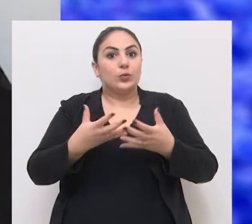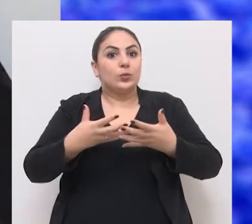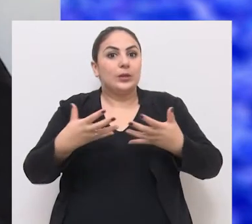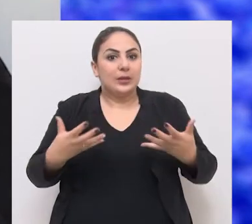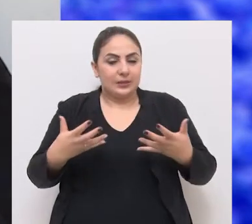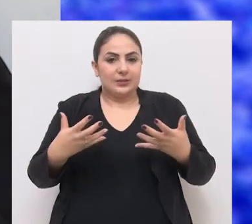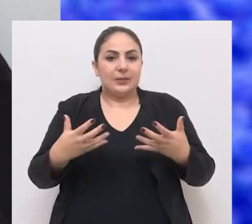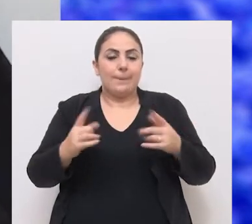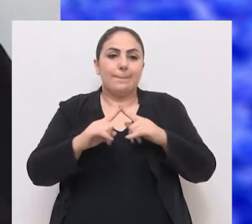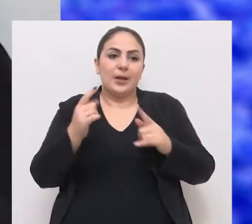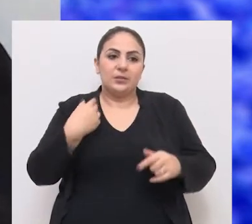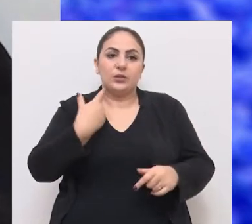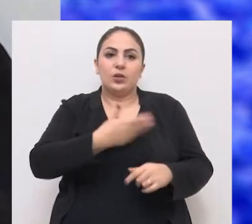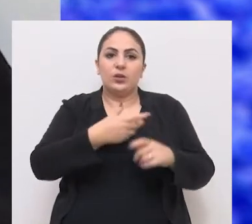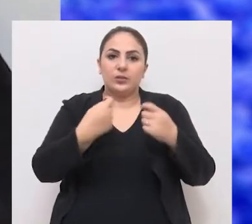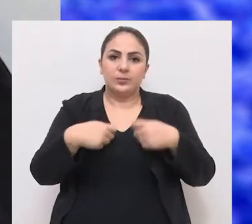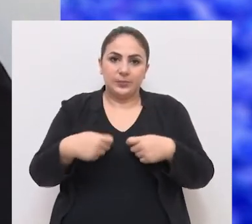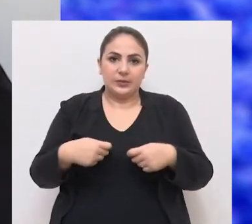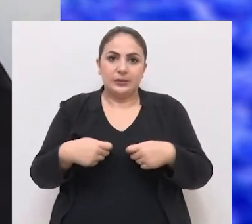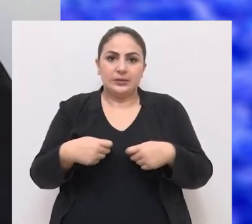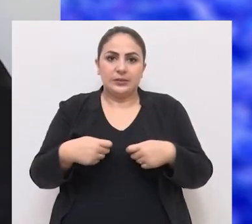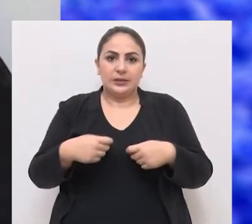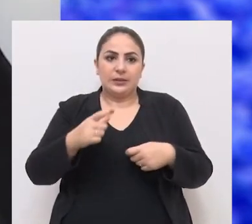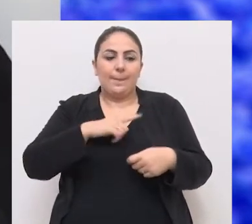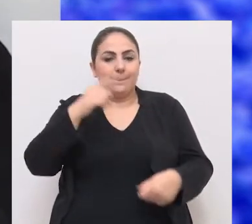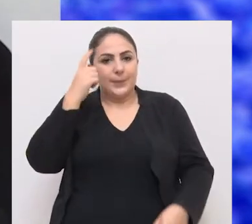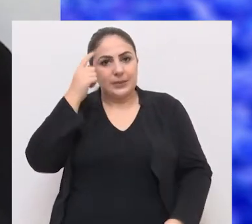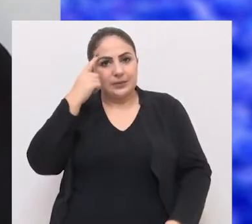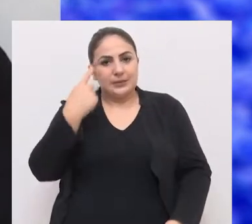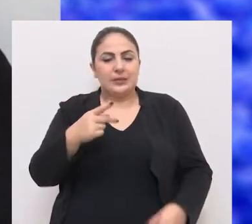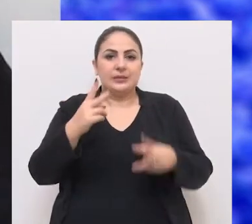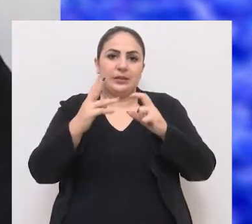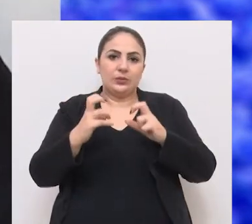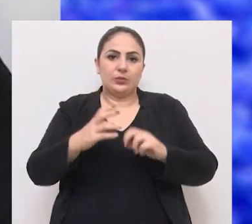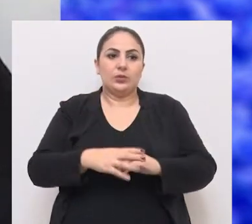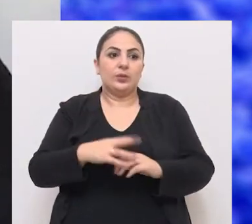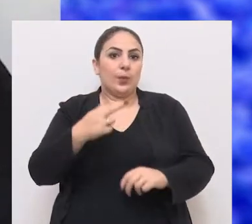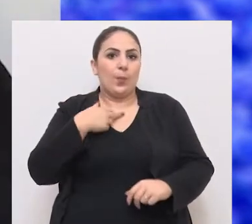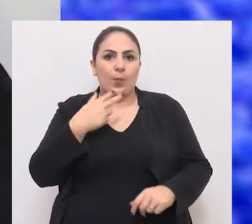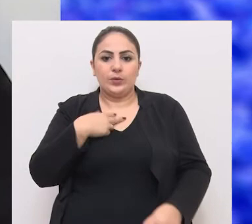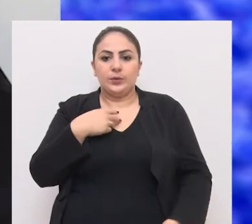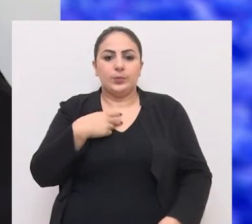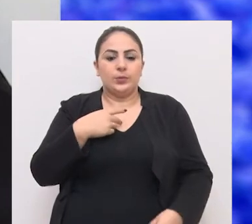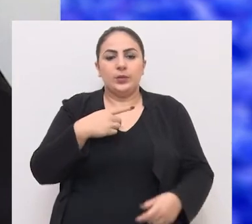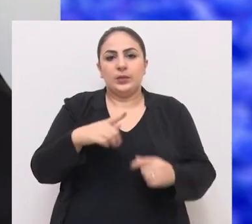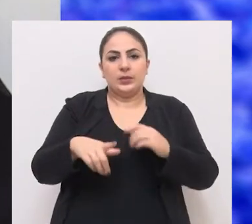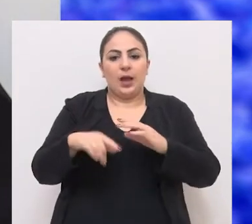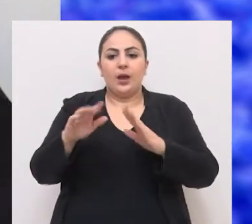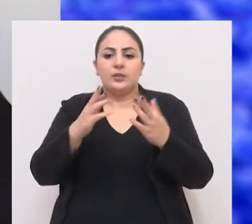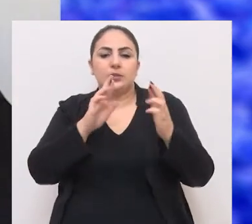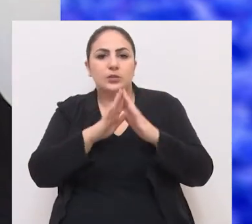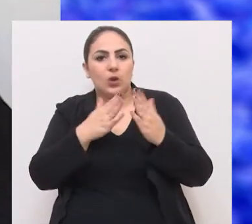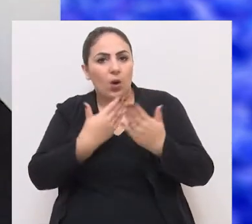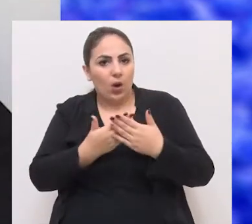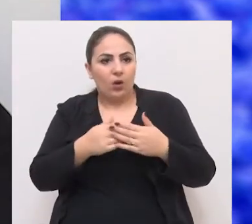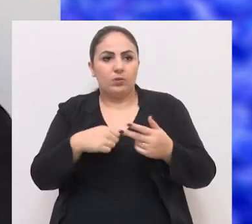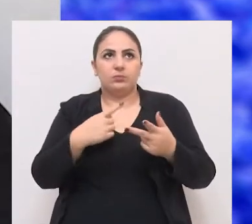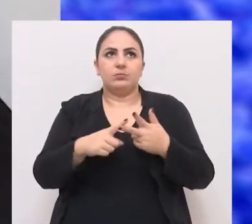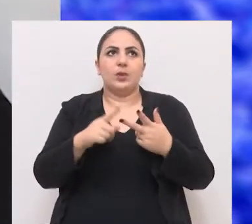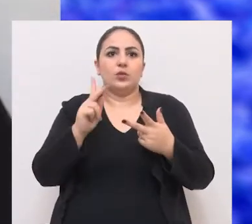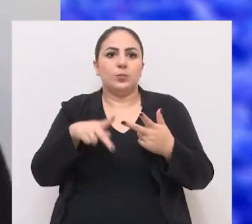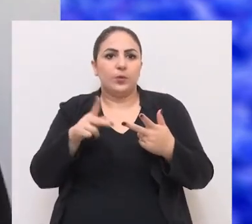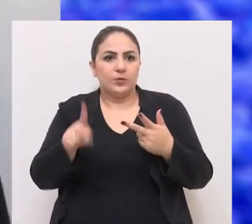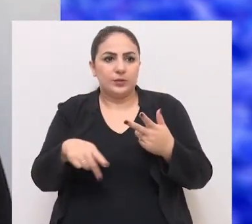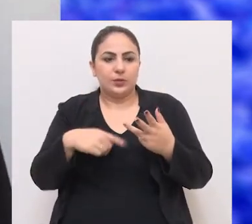grande, e a gente precisa pensar sobre isso, né? Não podemos delegar à escola, não podemos delegar